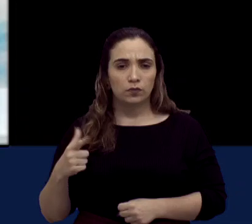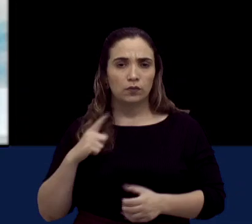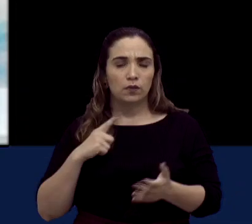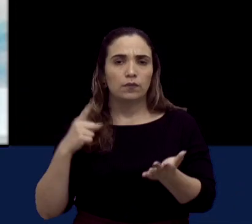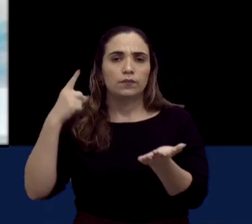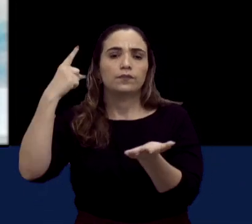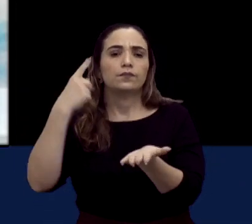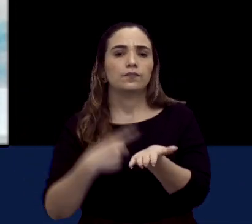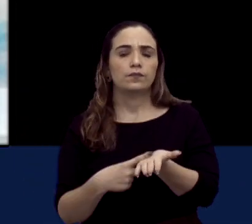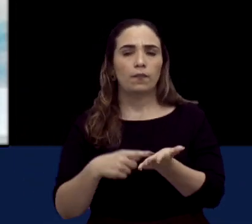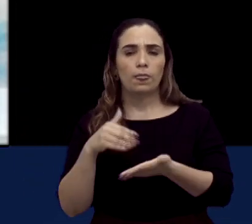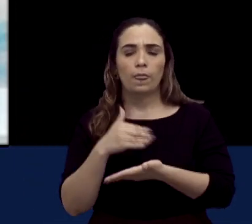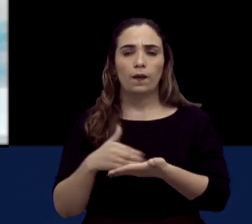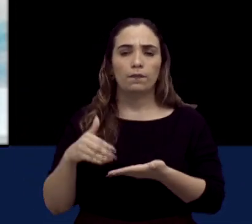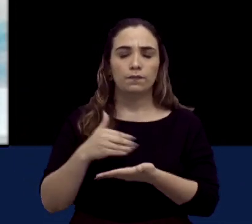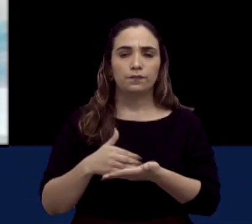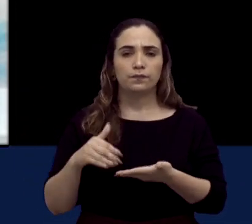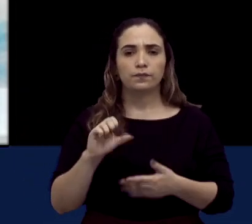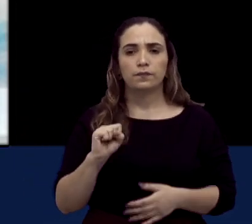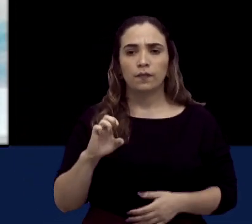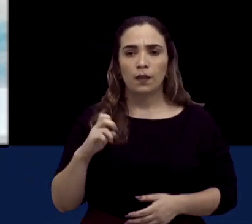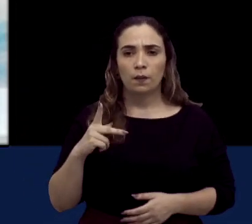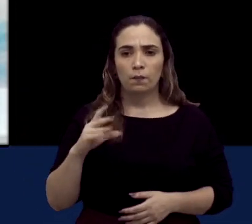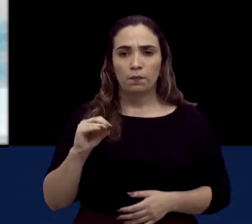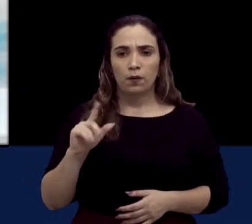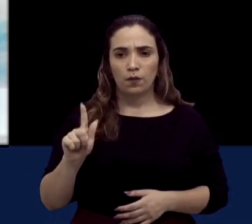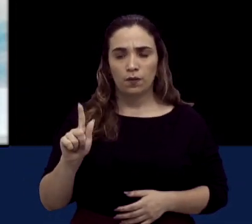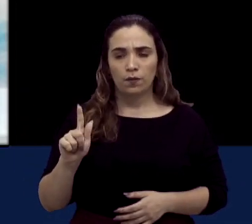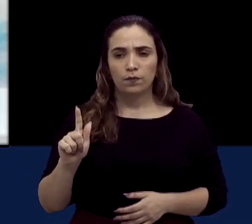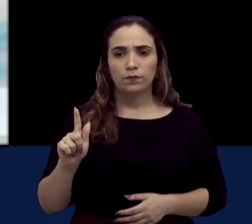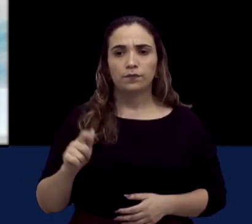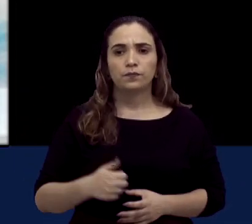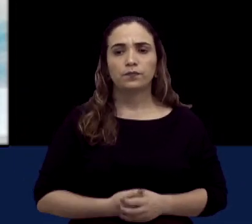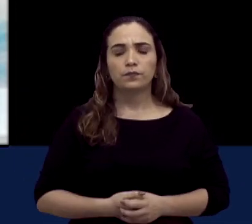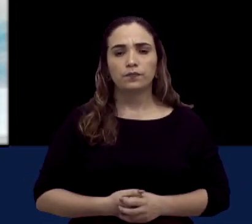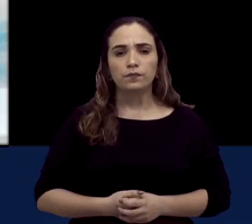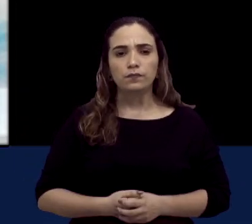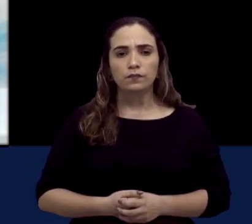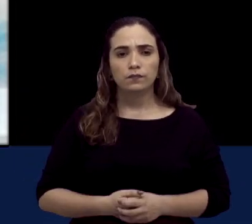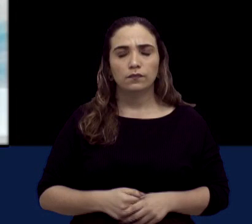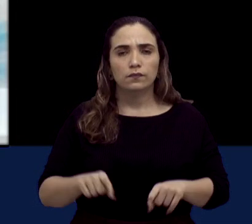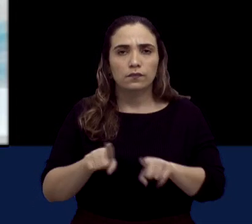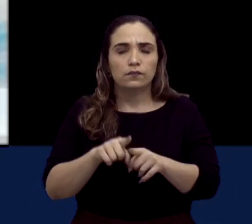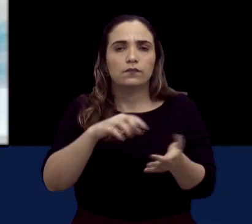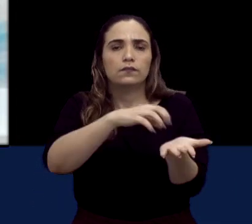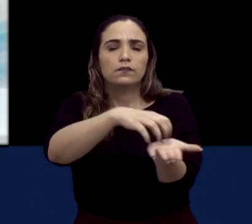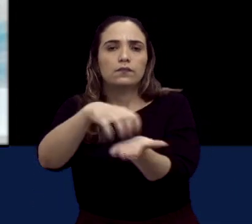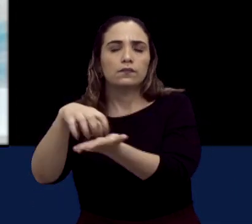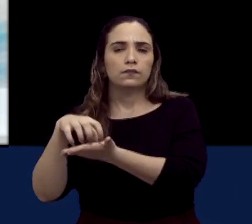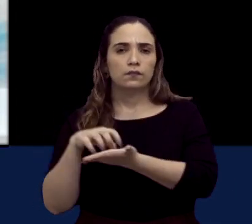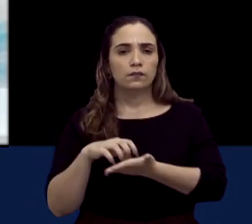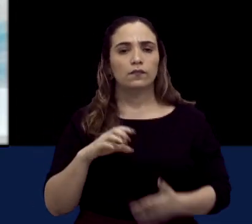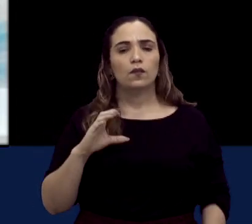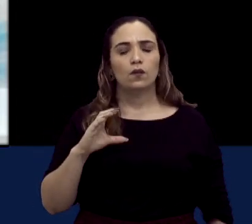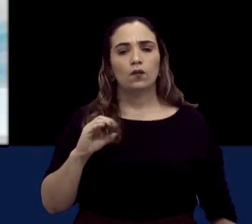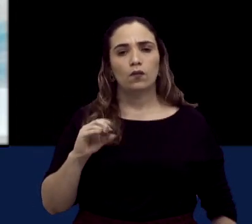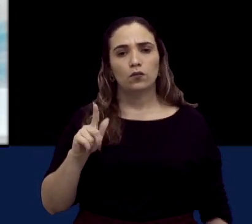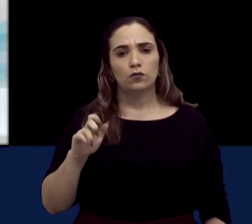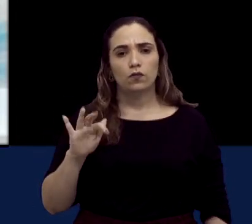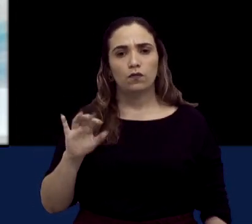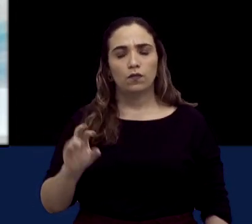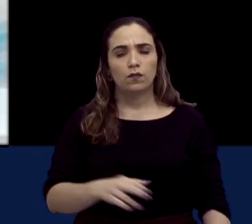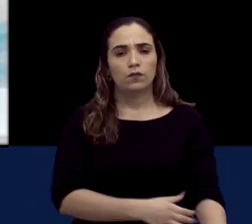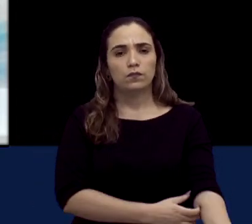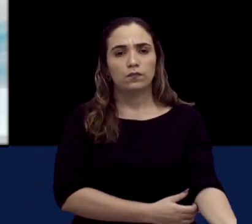pactuação com o secretário, a CEPOG estava à frente, e as setoriais e o COGEFOL,